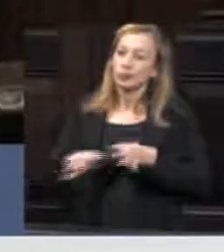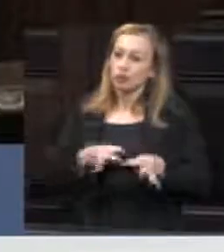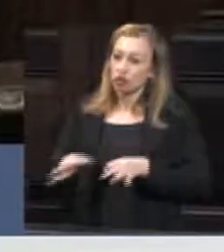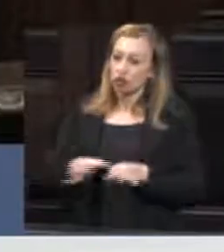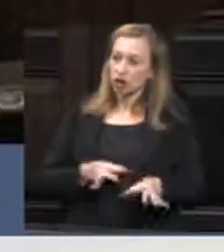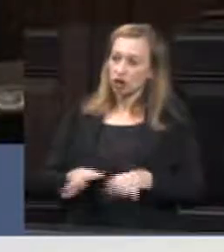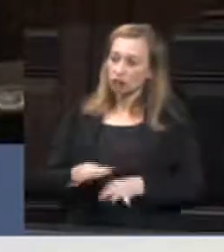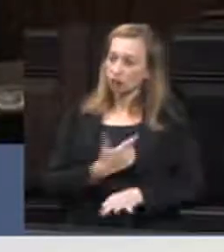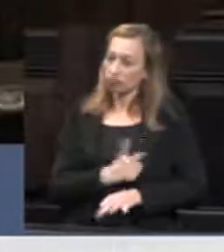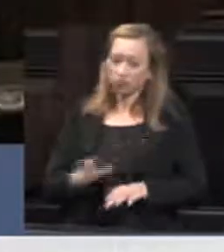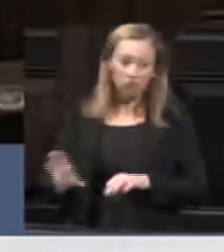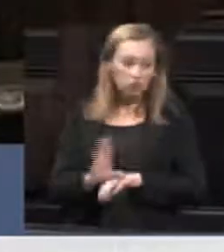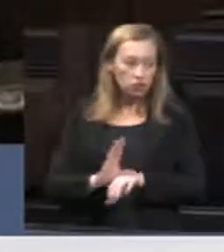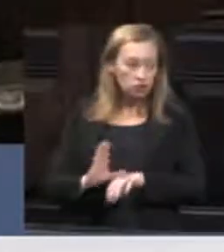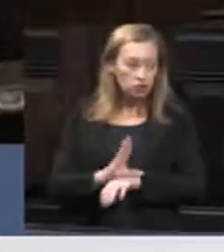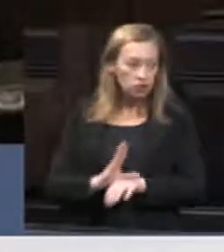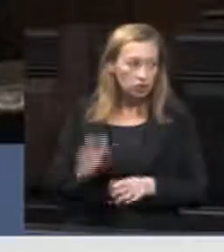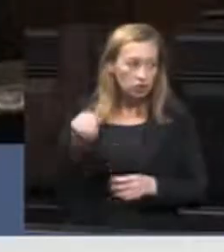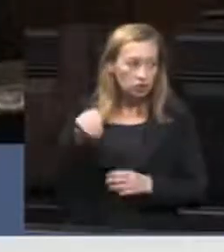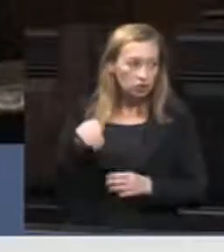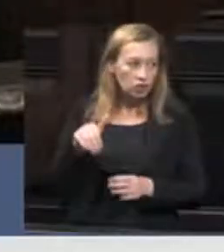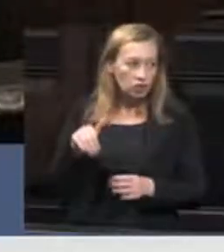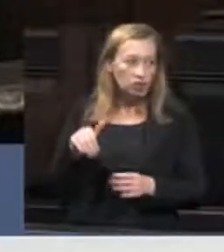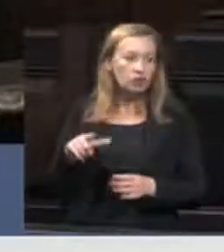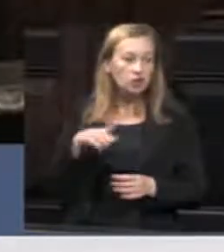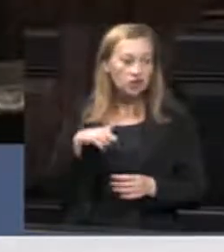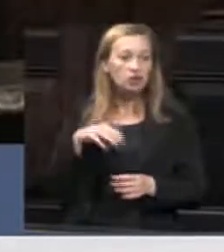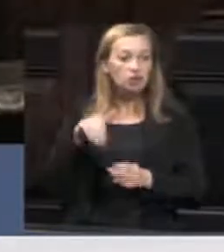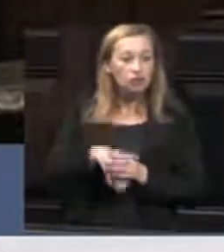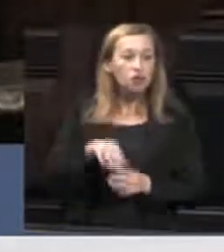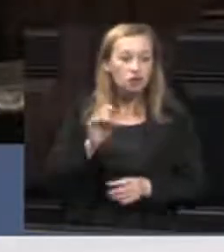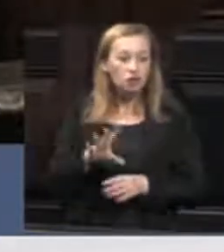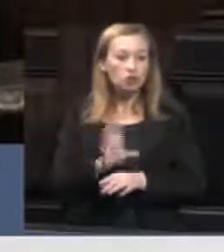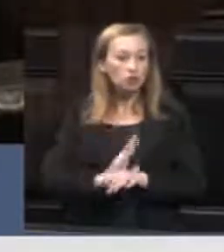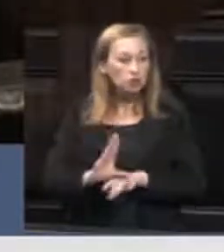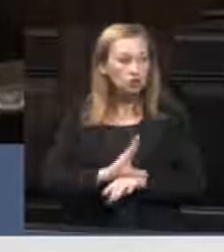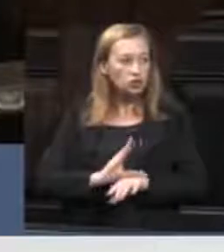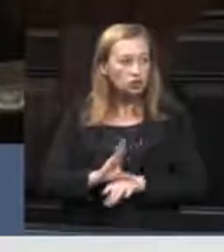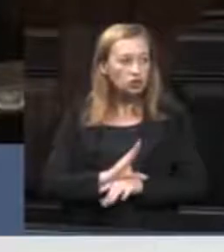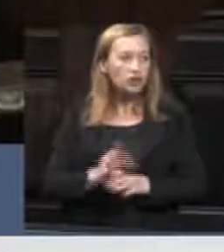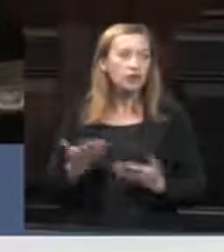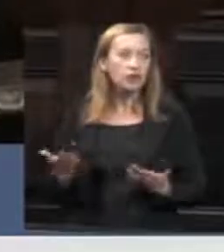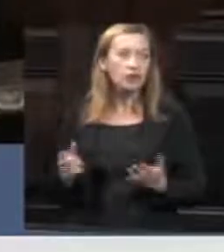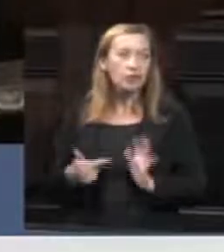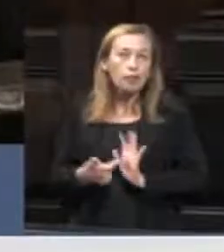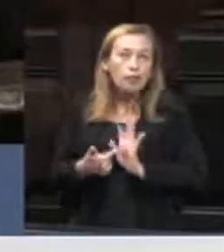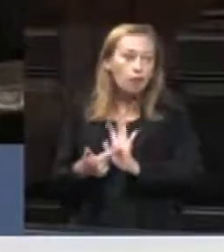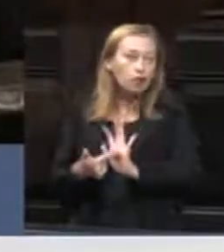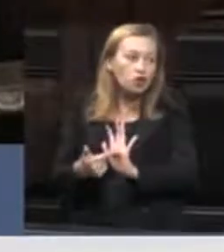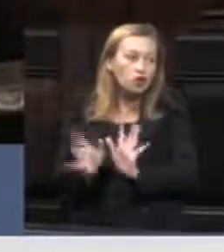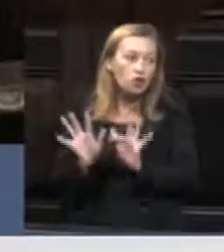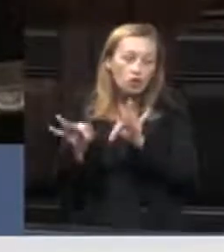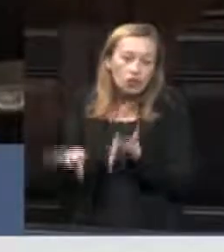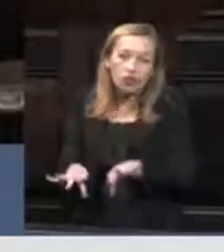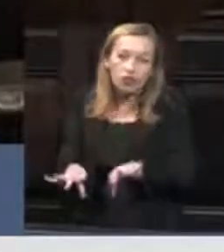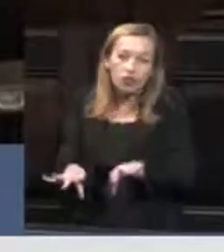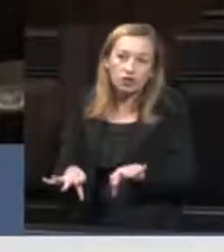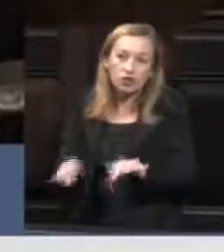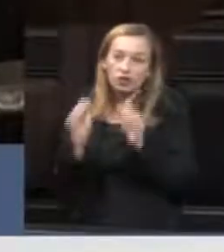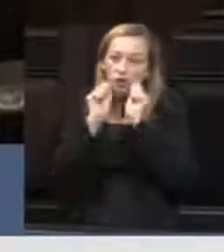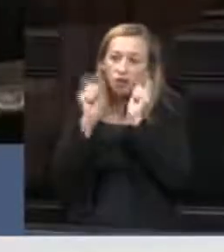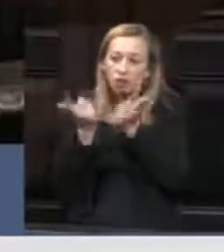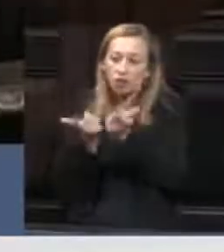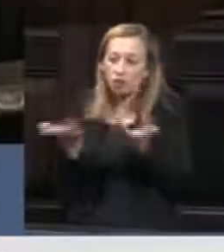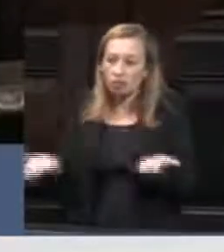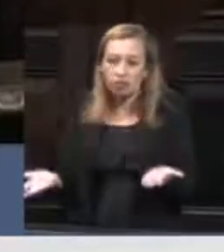inconstitucional receba um voto de constitucional, que isso declare o fim da Assembleia